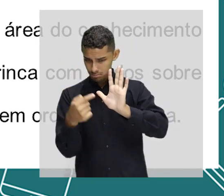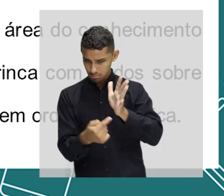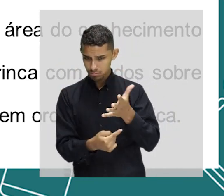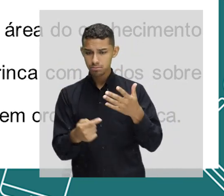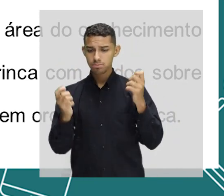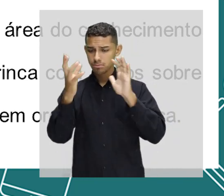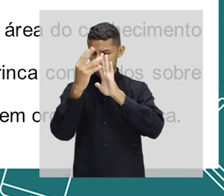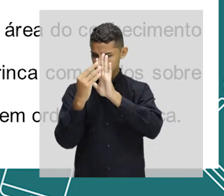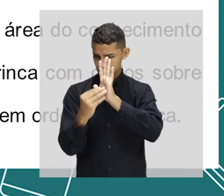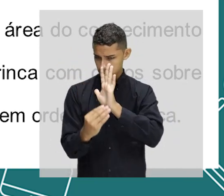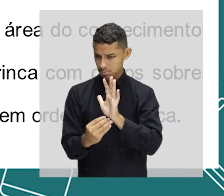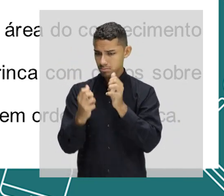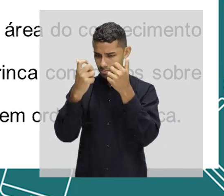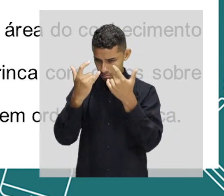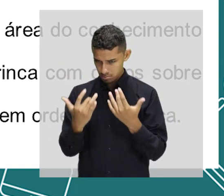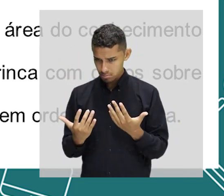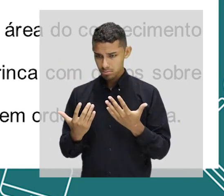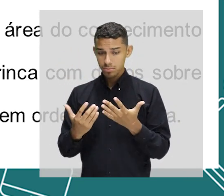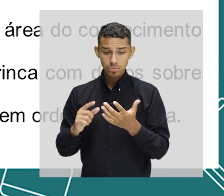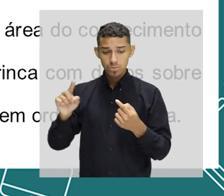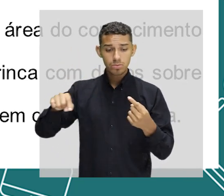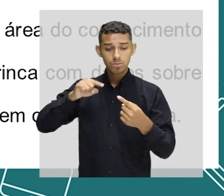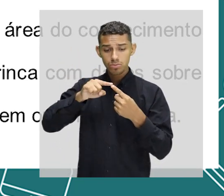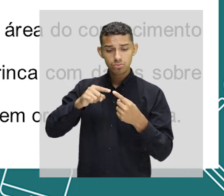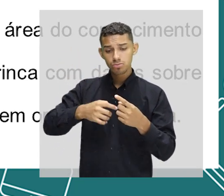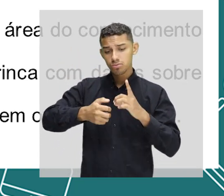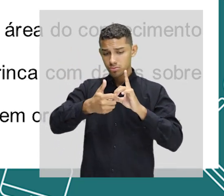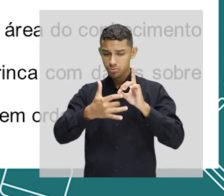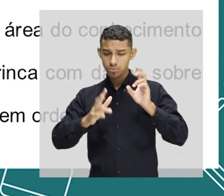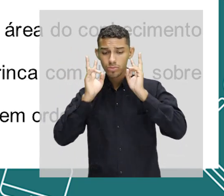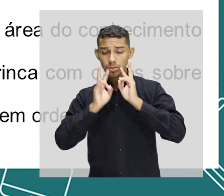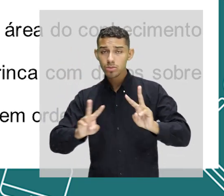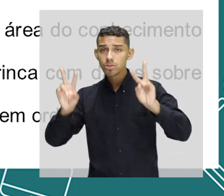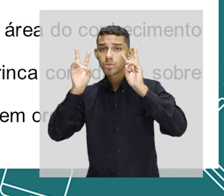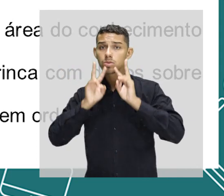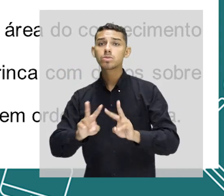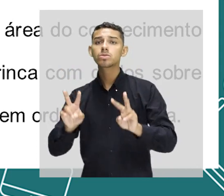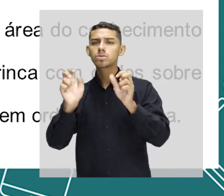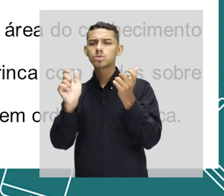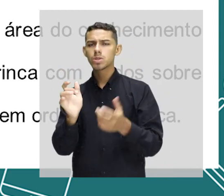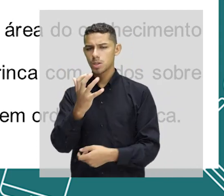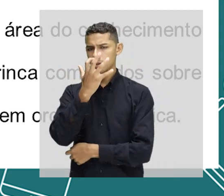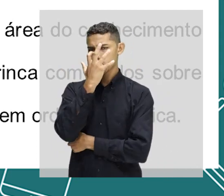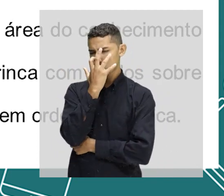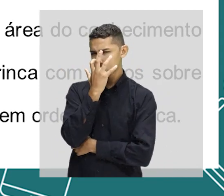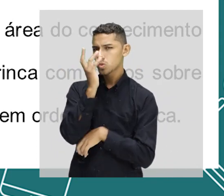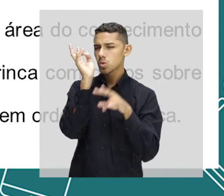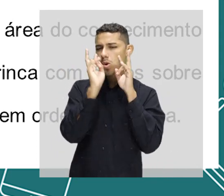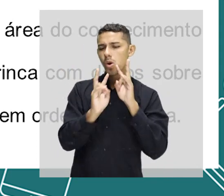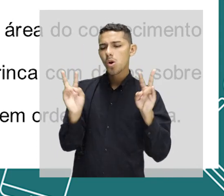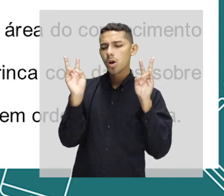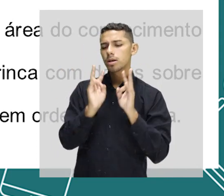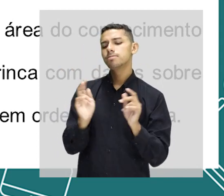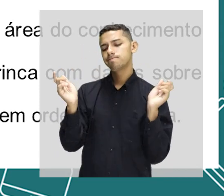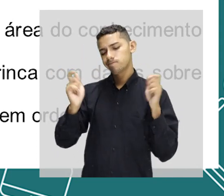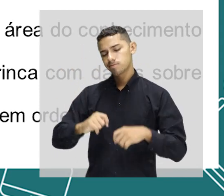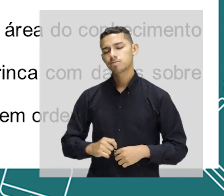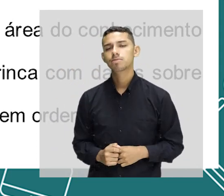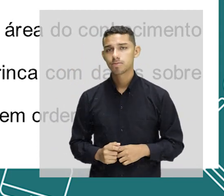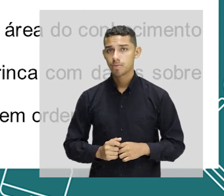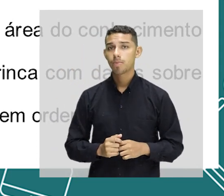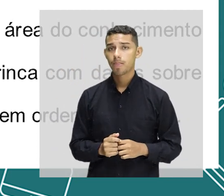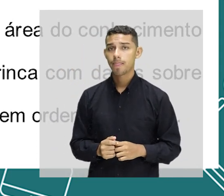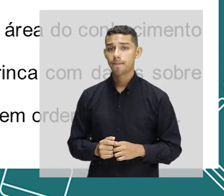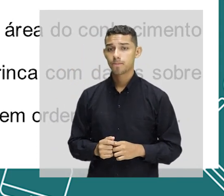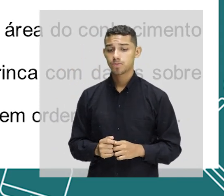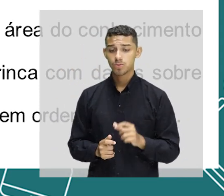determinado conteúdo, né? A modo de incitar uma análise de dados visualmente, né? Na verdade,